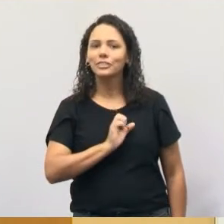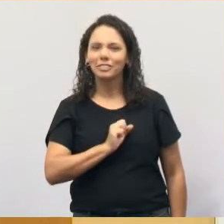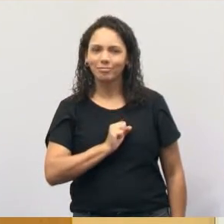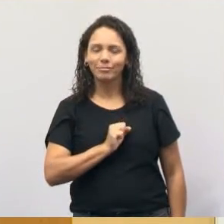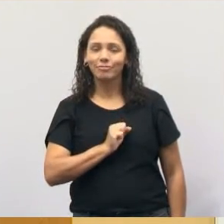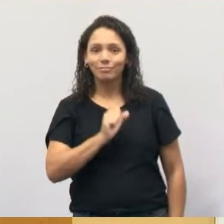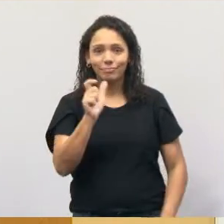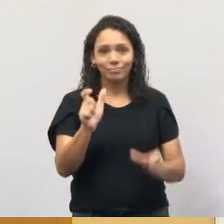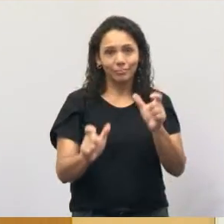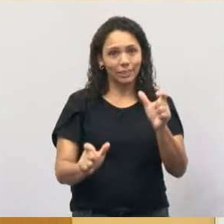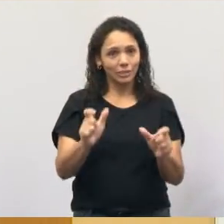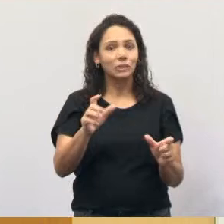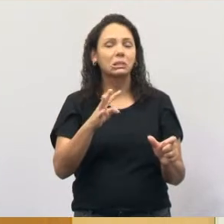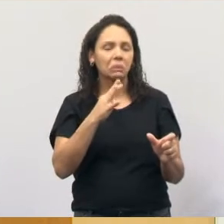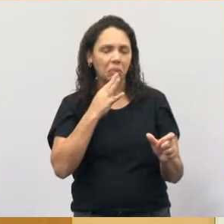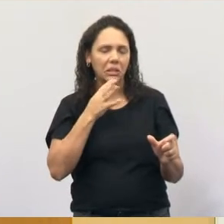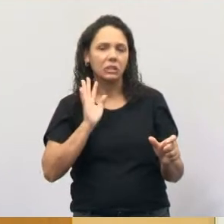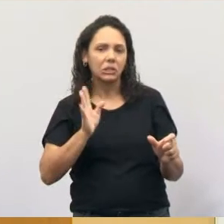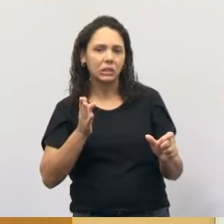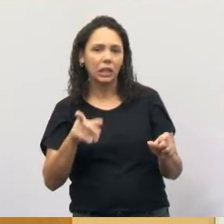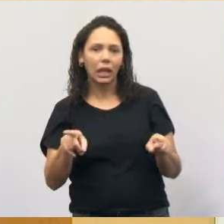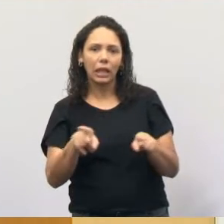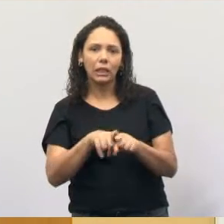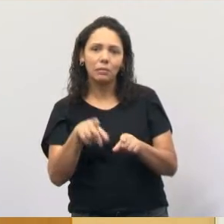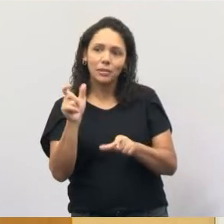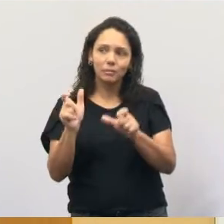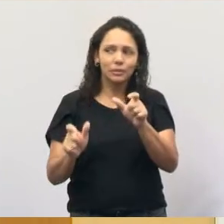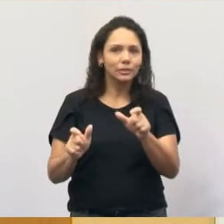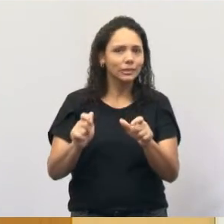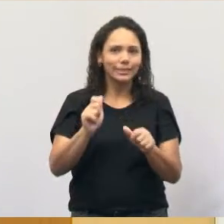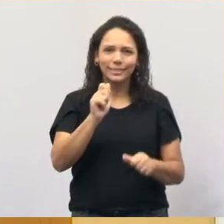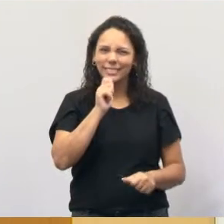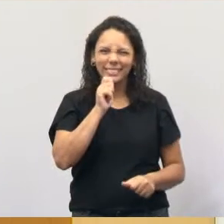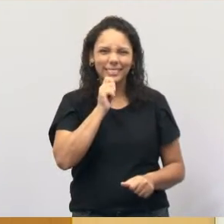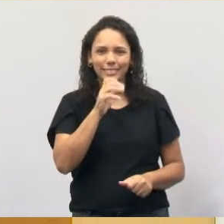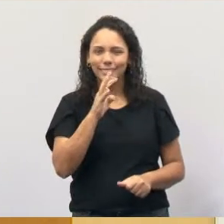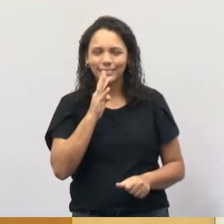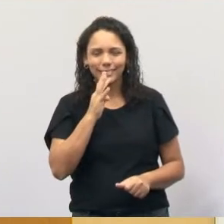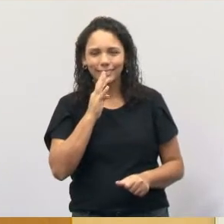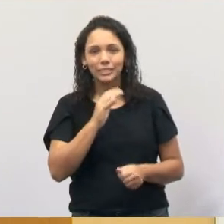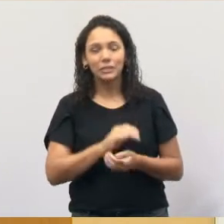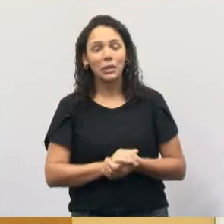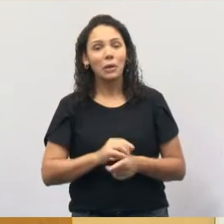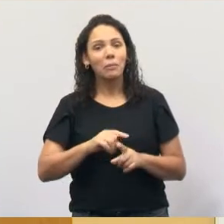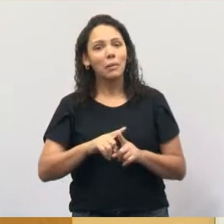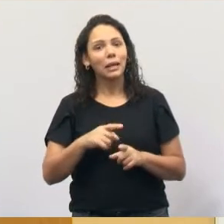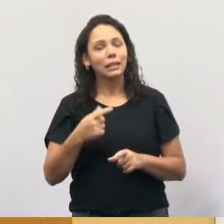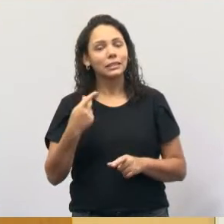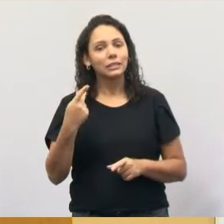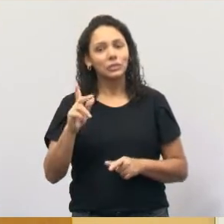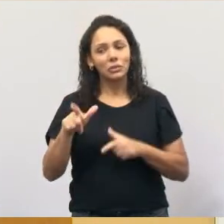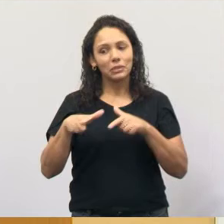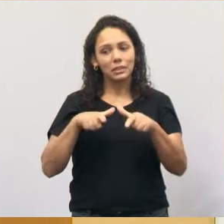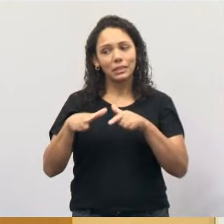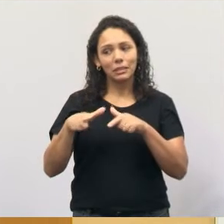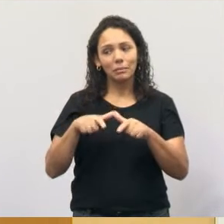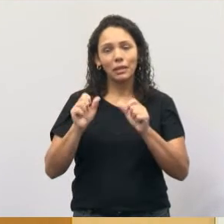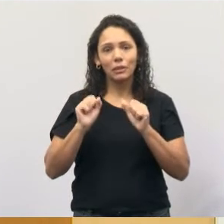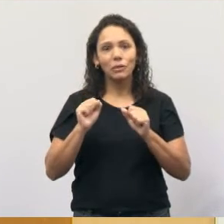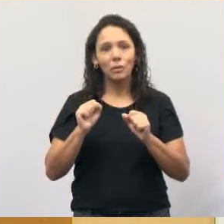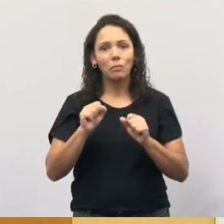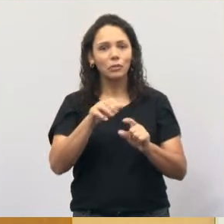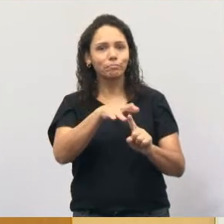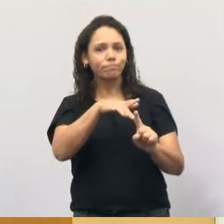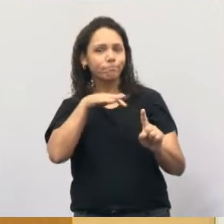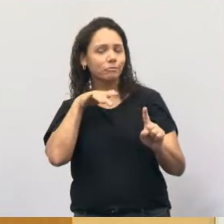aqueles que eu ainda não conheço, mas que o seu trabalho possa refletir e abrilhantar mais e mais pessoas